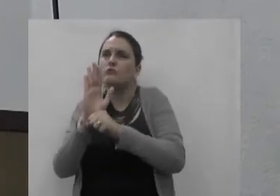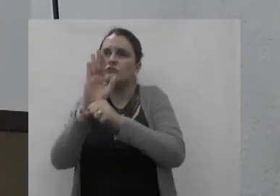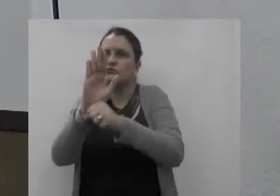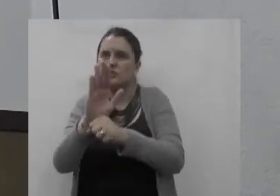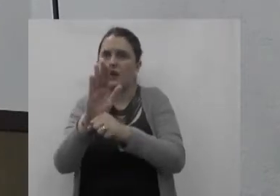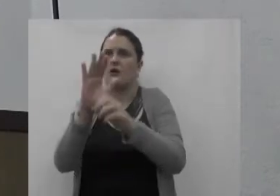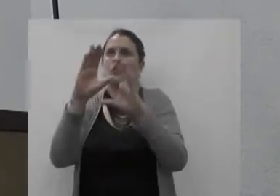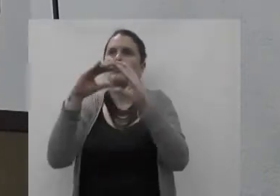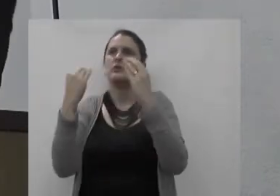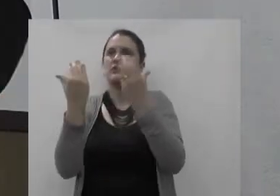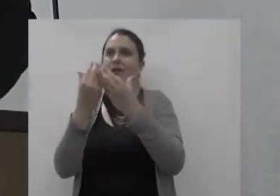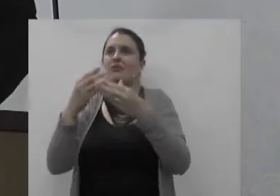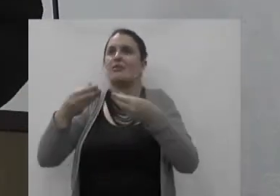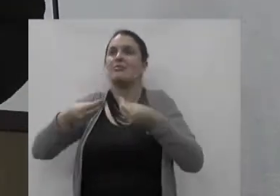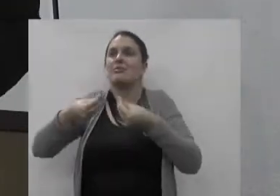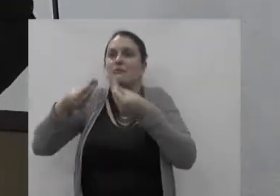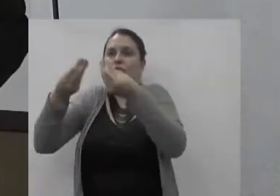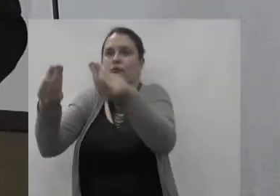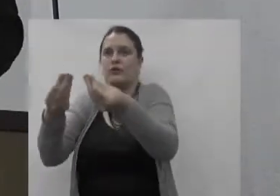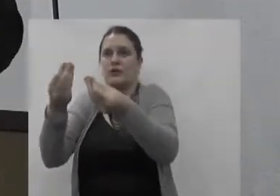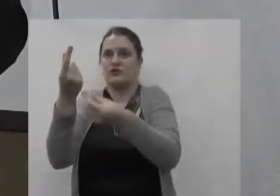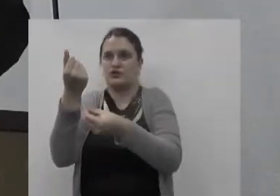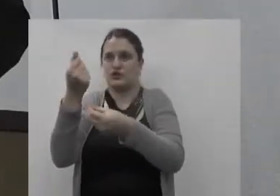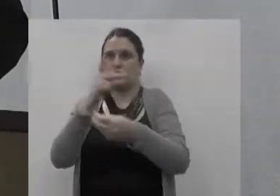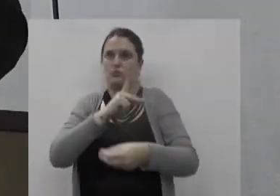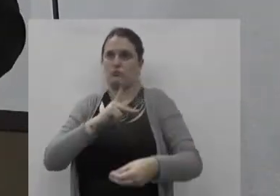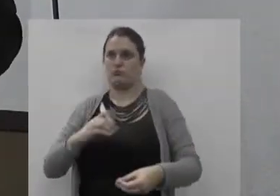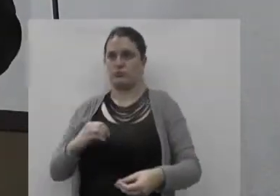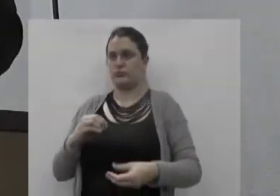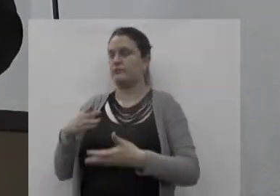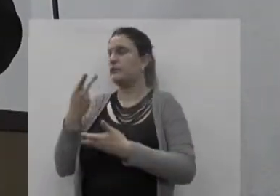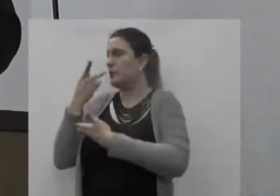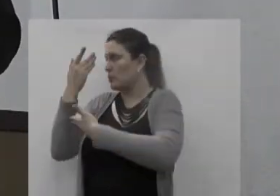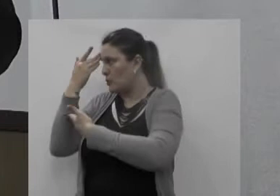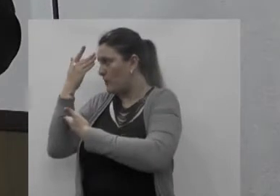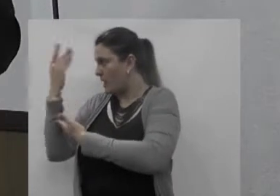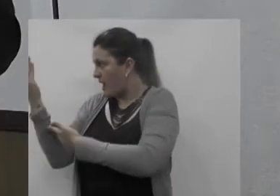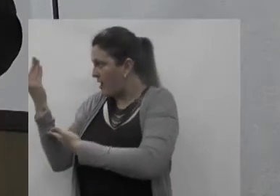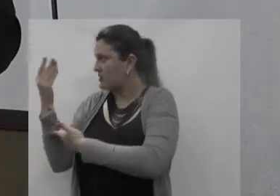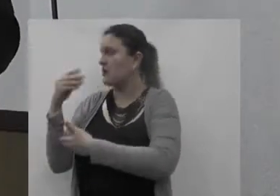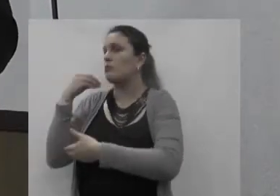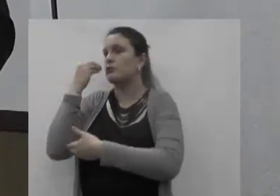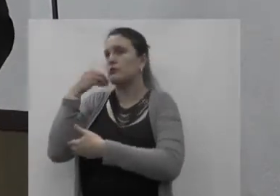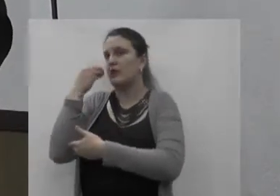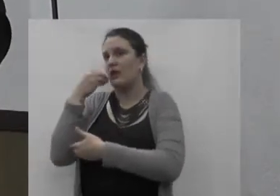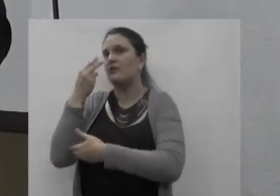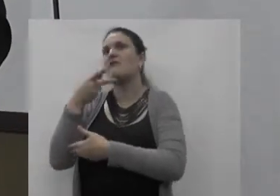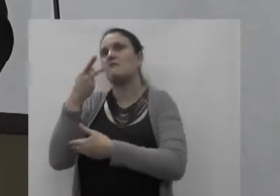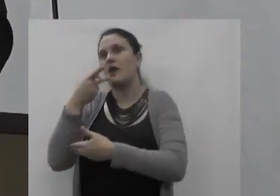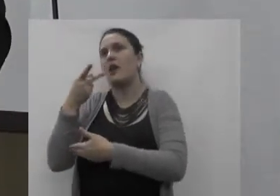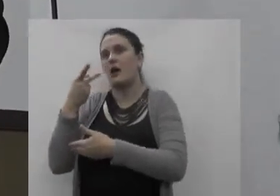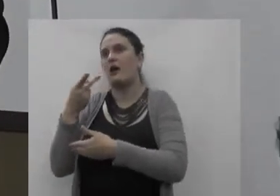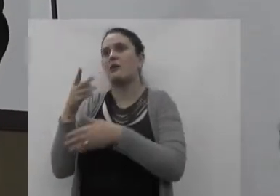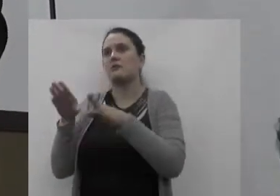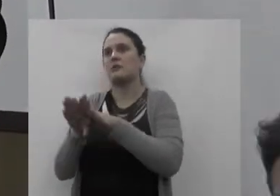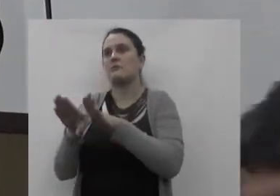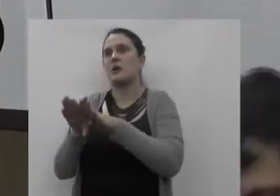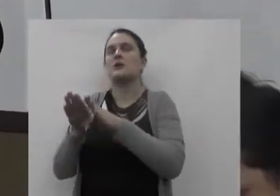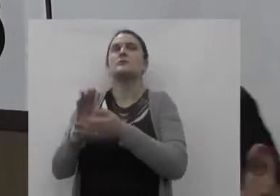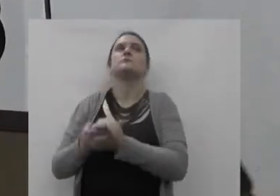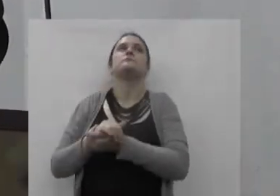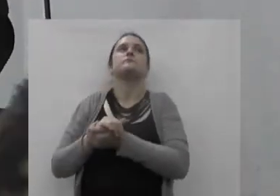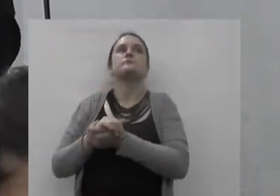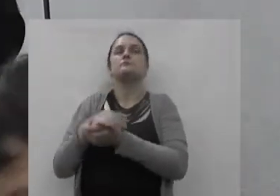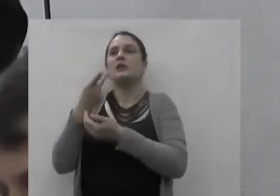de toda esta situação. Então, era isso, senhor presidente, quero agradecer a oportunidade, né, de estar falando aqui,